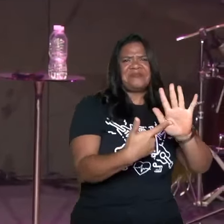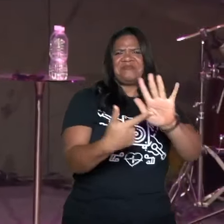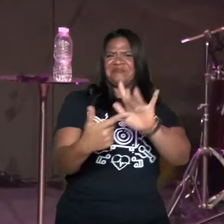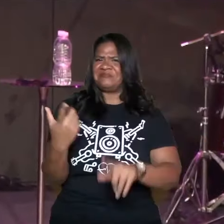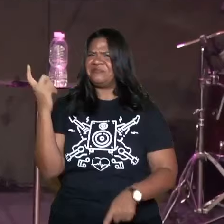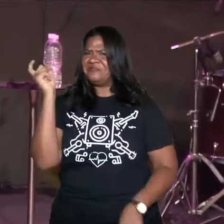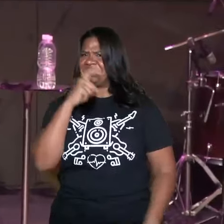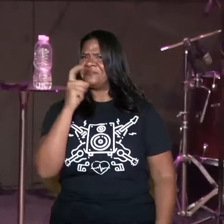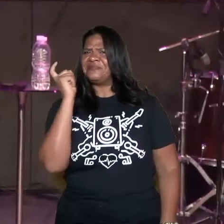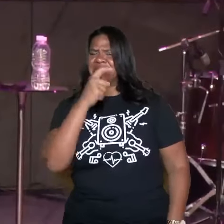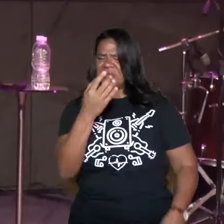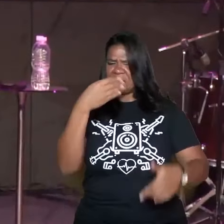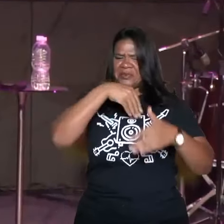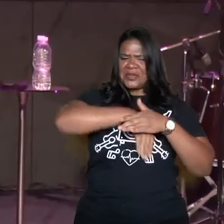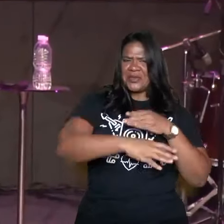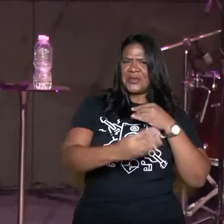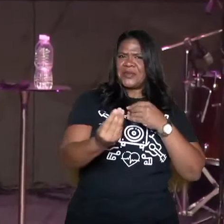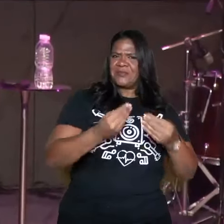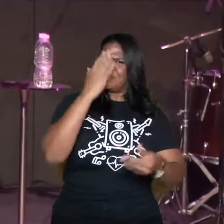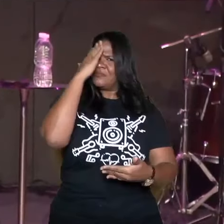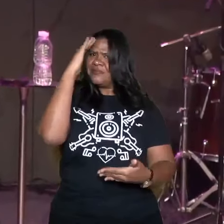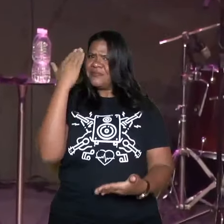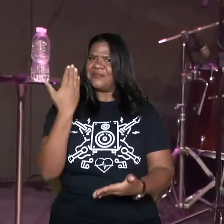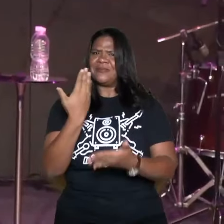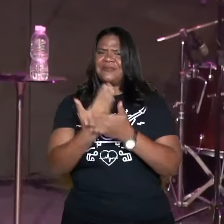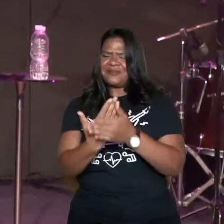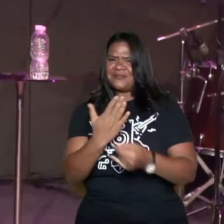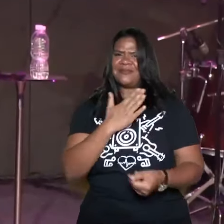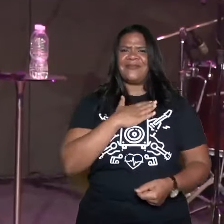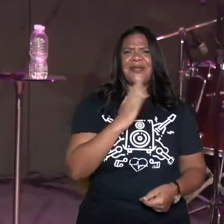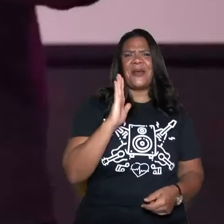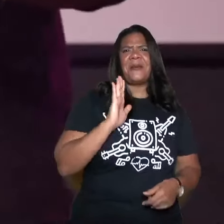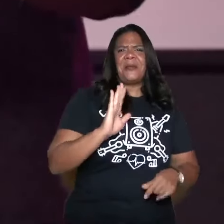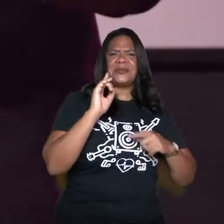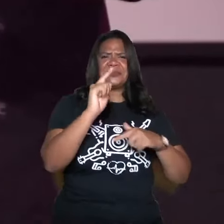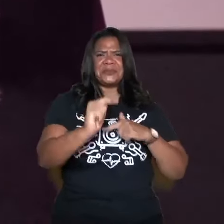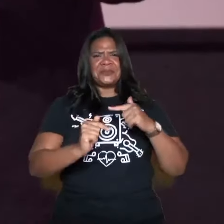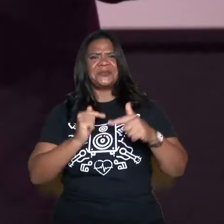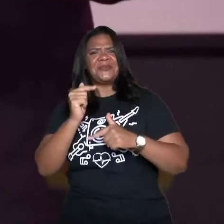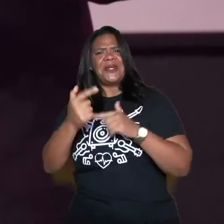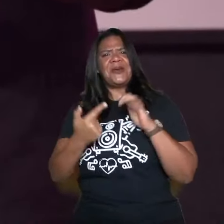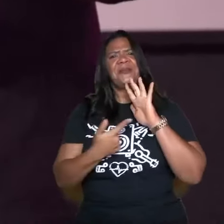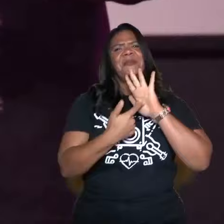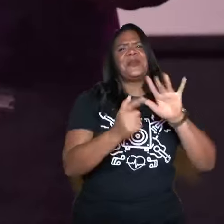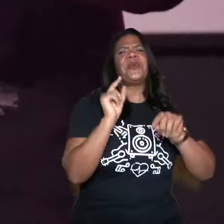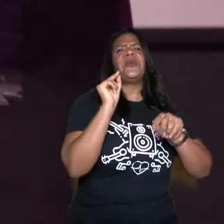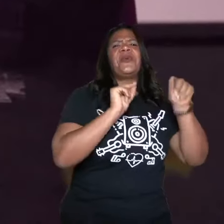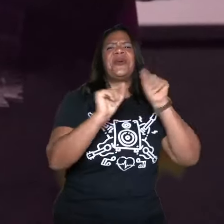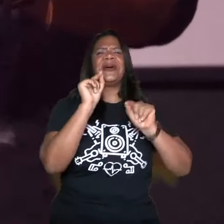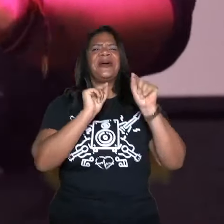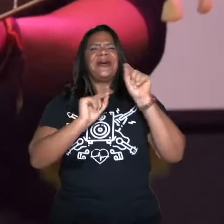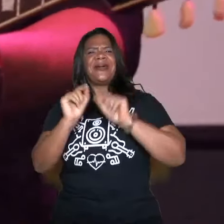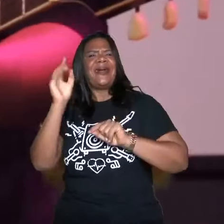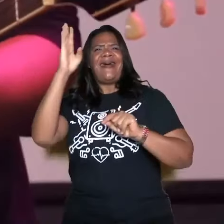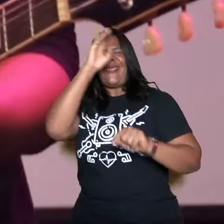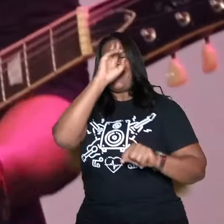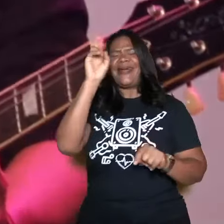Eu sei por dentro acredita em mim, mas por fora quem dita é